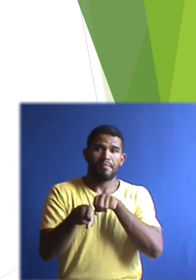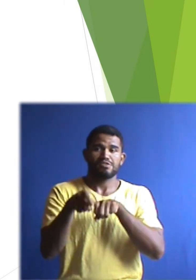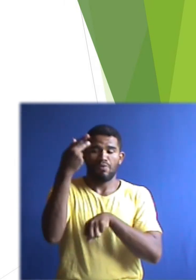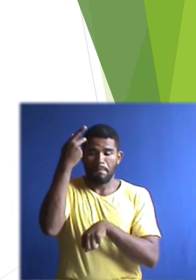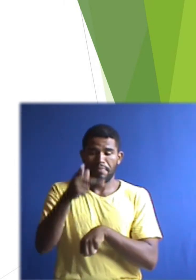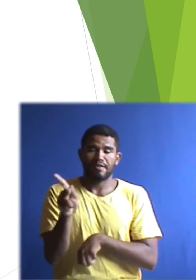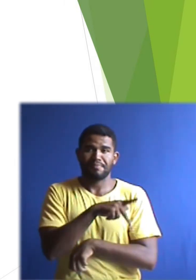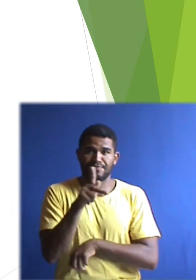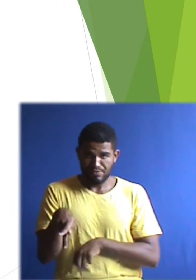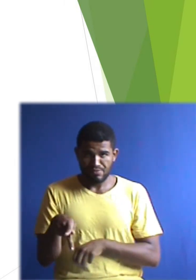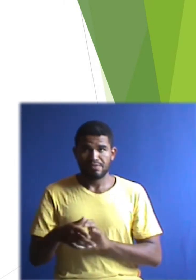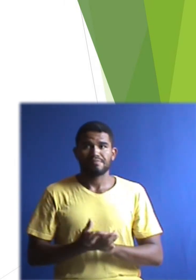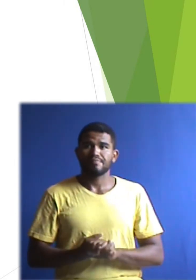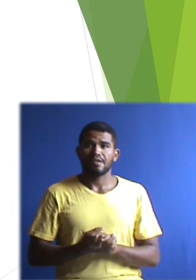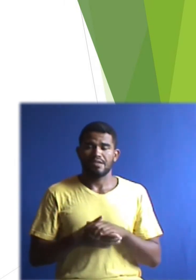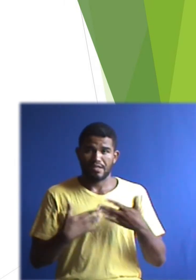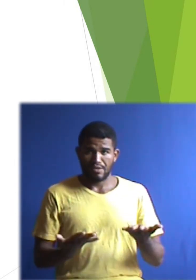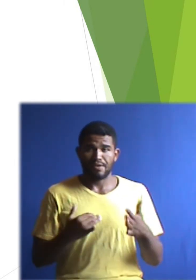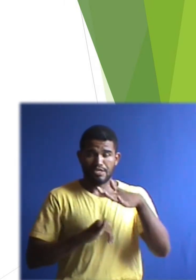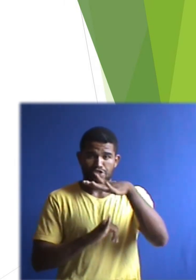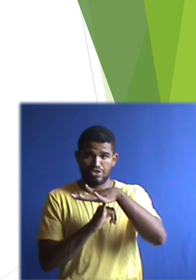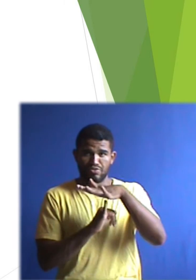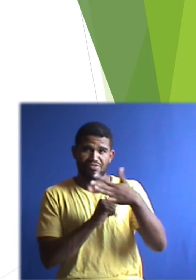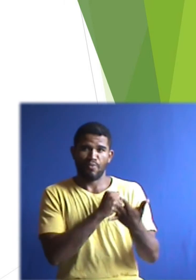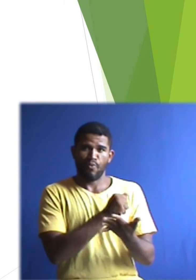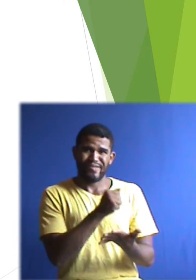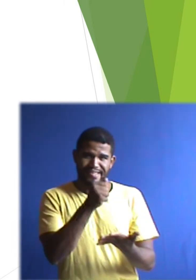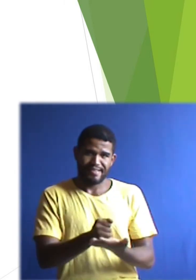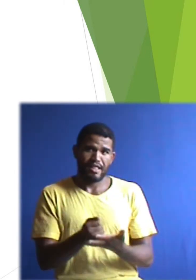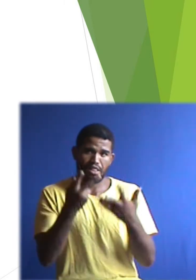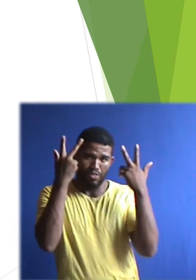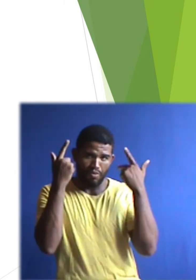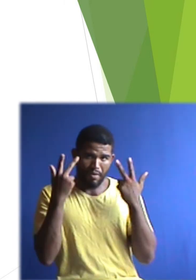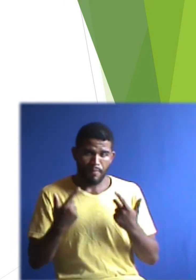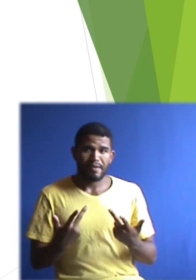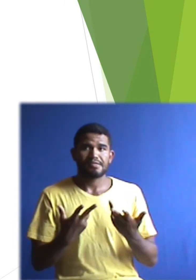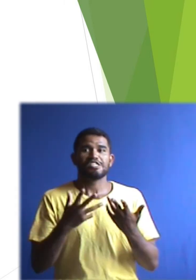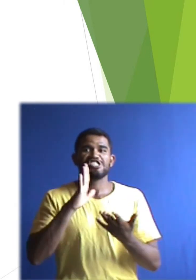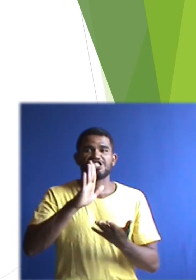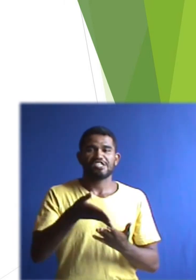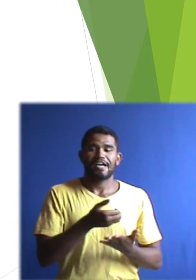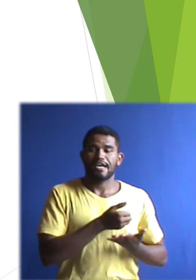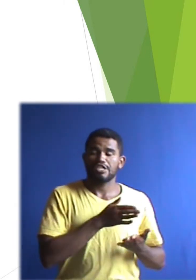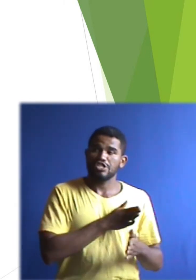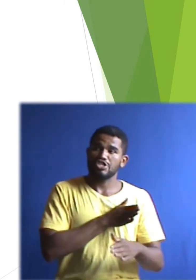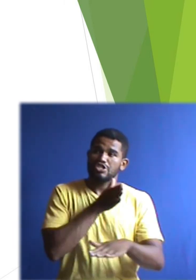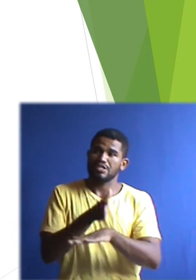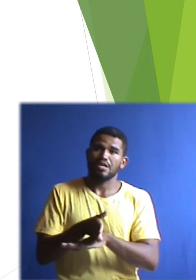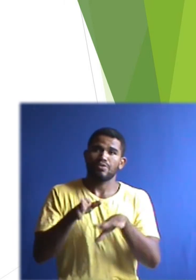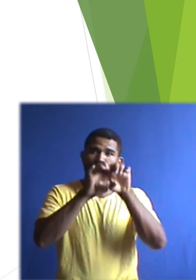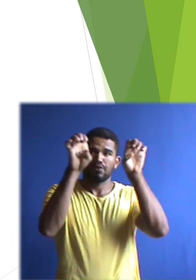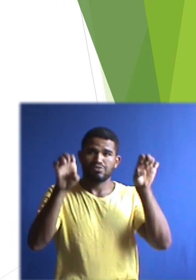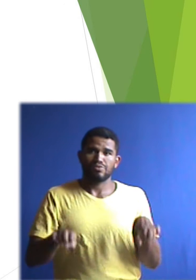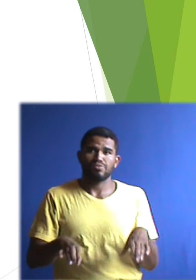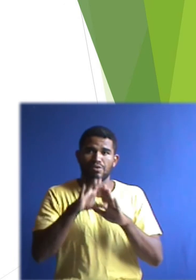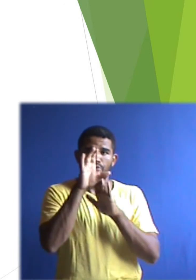correto? Quando essas instituições elas são contratadas, normalmente elas já chegam com uma estrutura